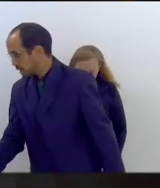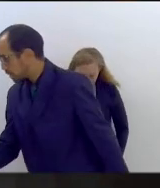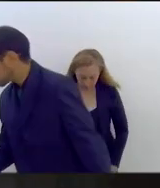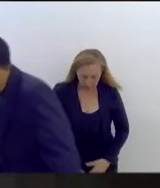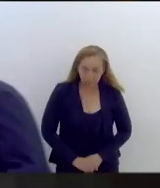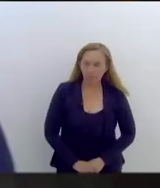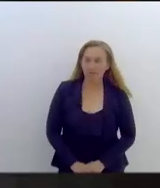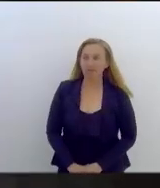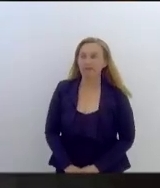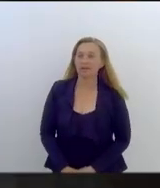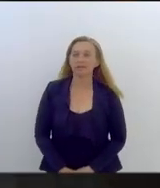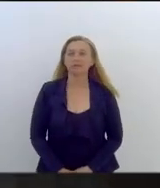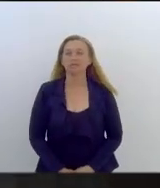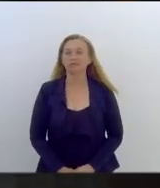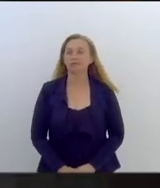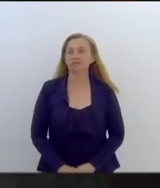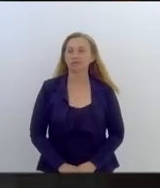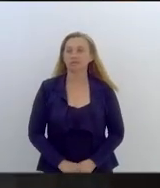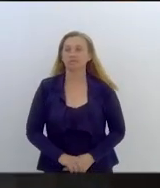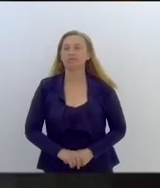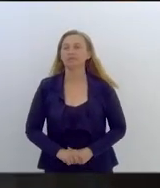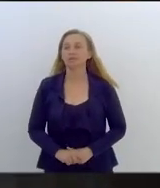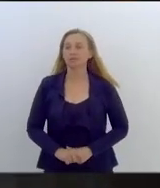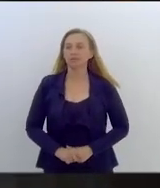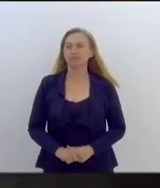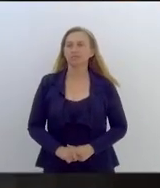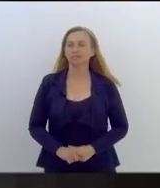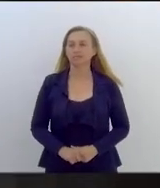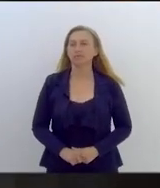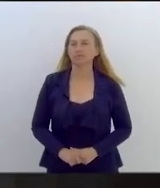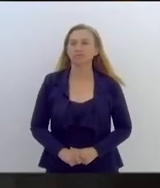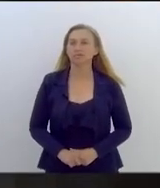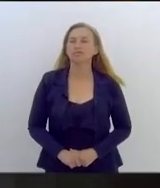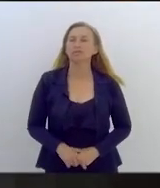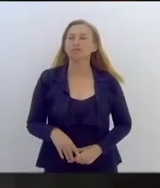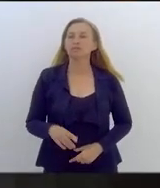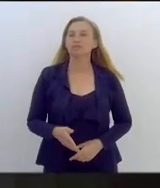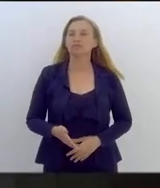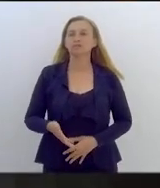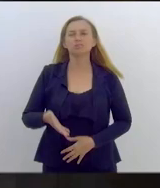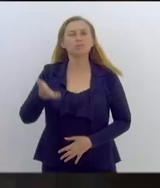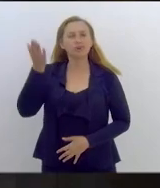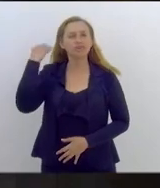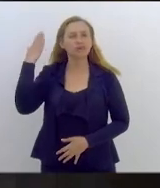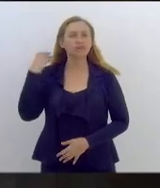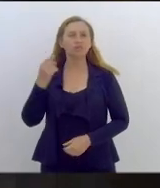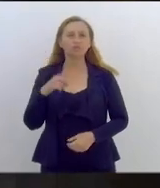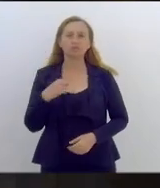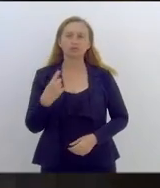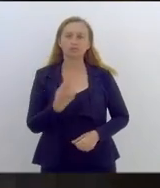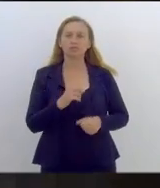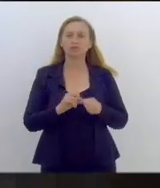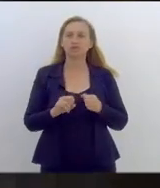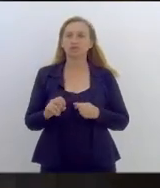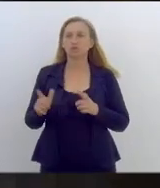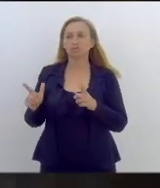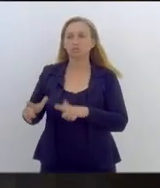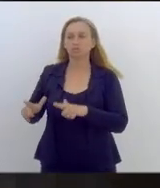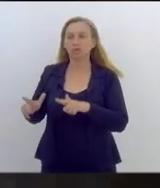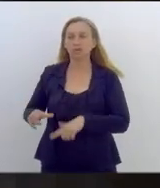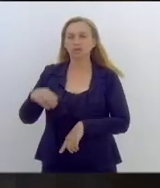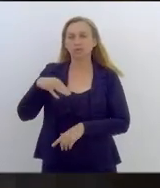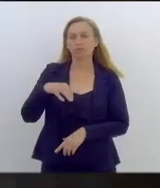Falando aqui do Parque da Pedra Selada, que você deu força na época que a gente estava fazendo lá na região de